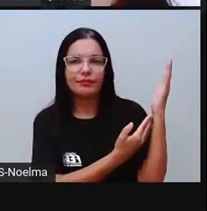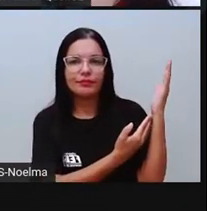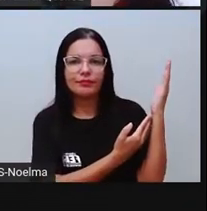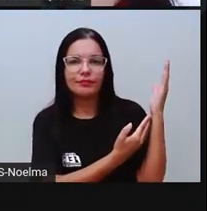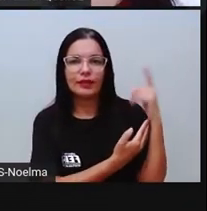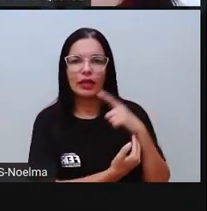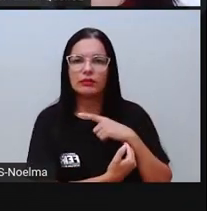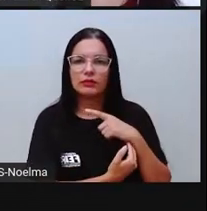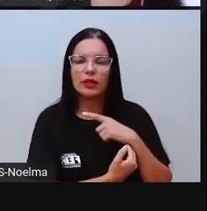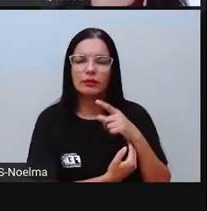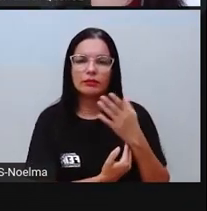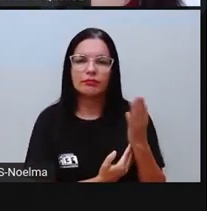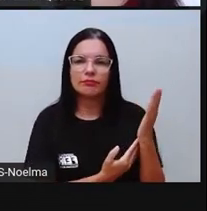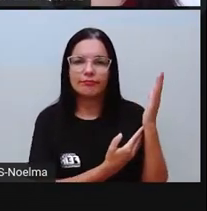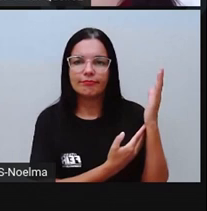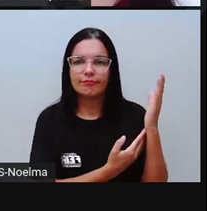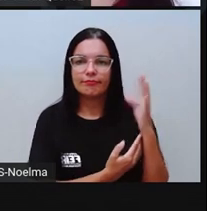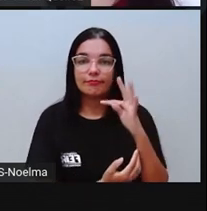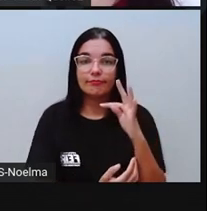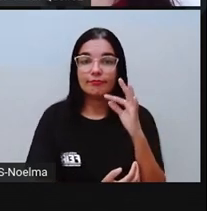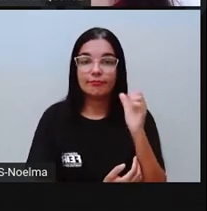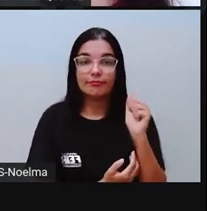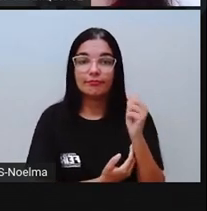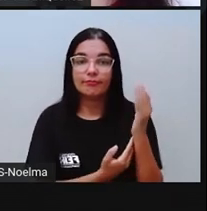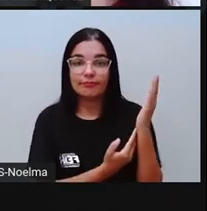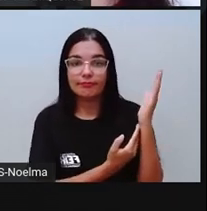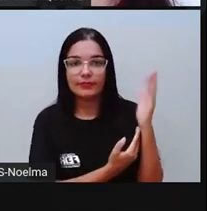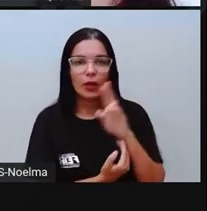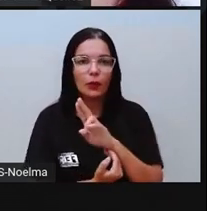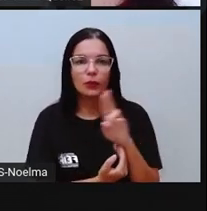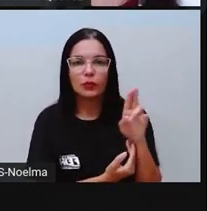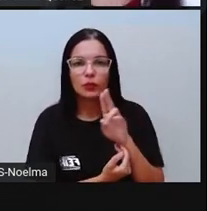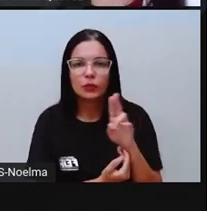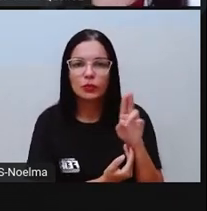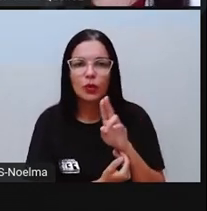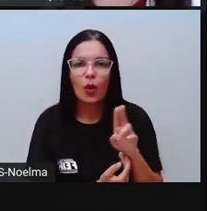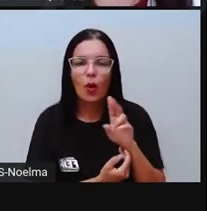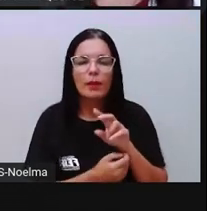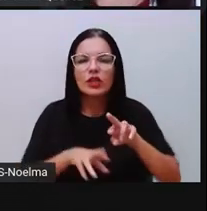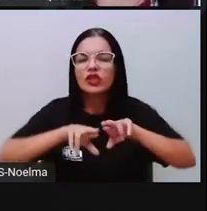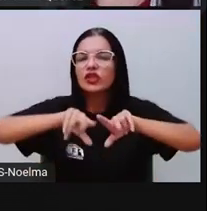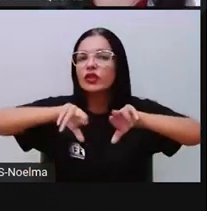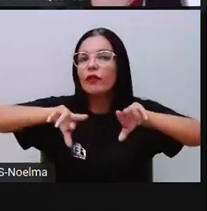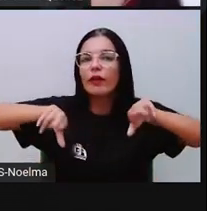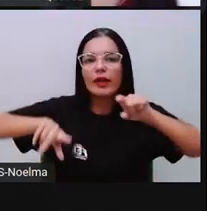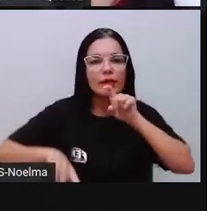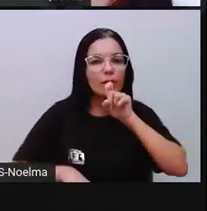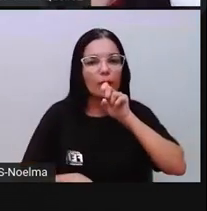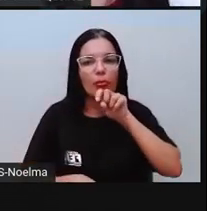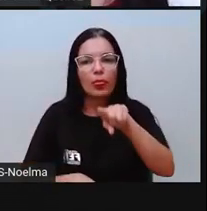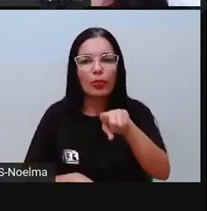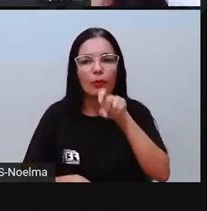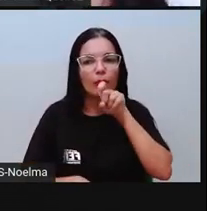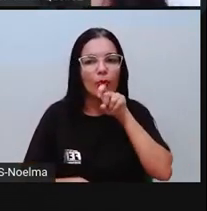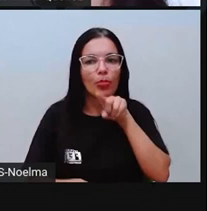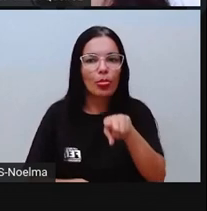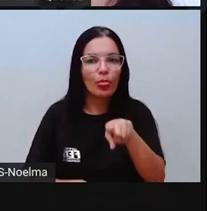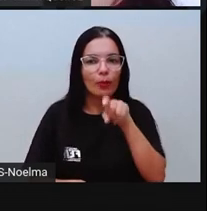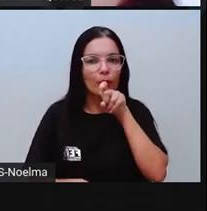Tamanduá-açu, tamanduá-cavalo, papa-formiga gigante, urso-formigueiro gigante,